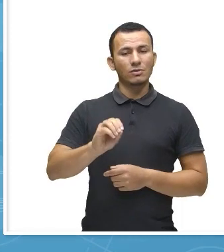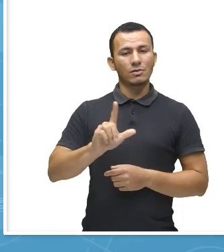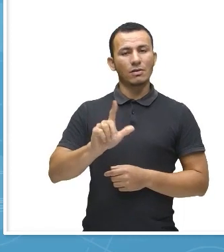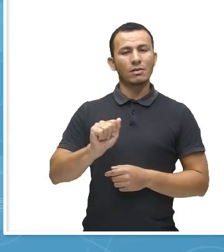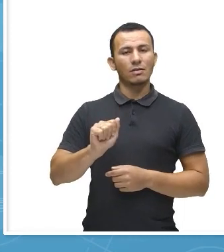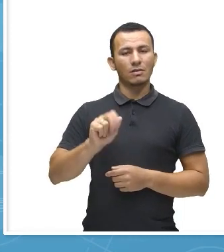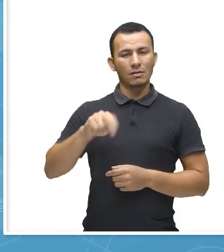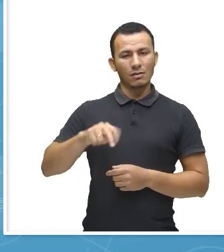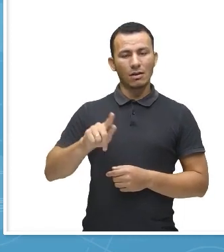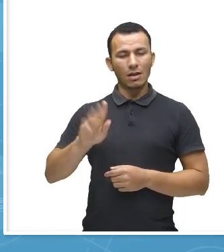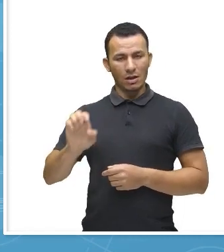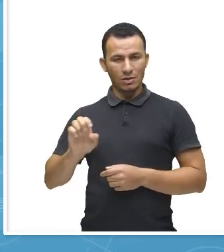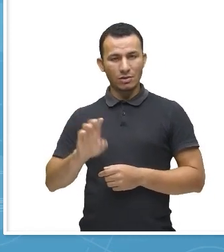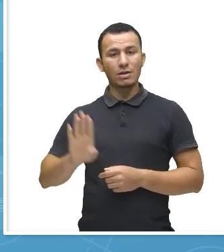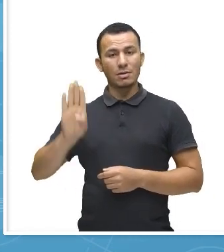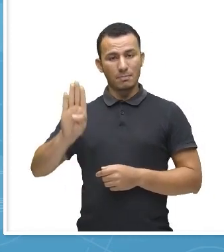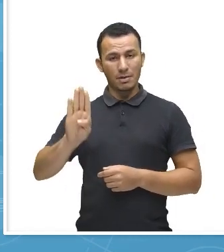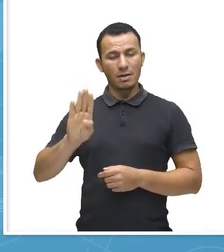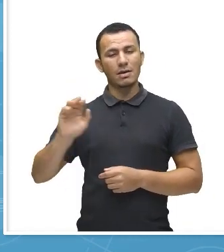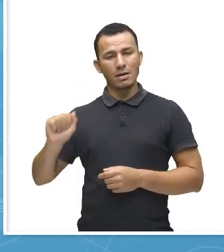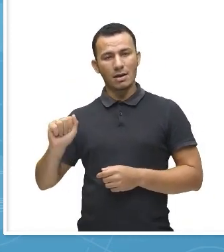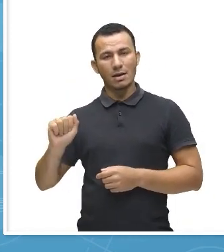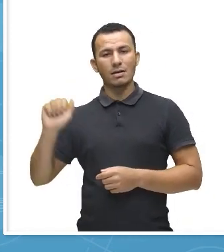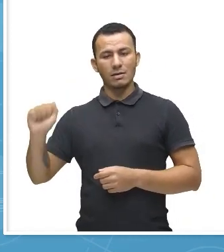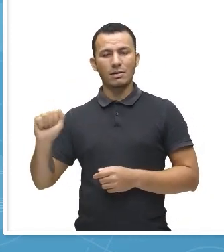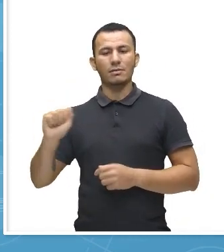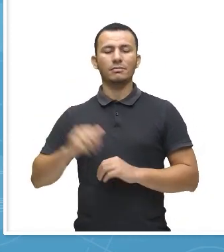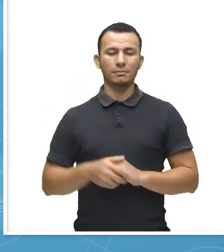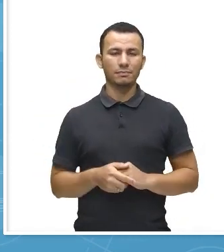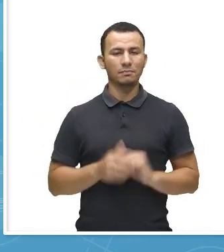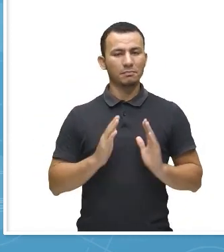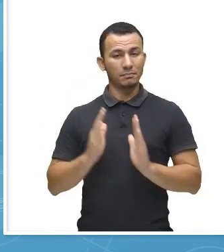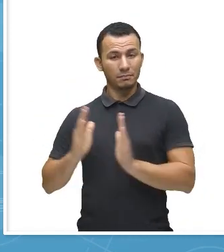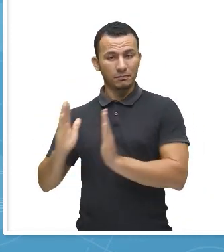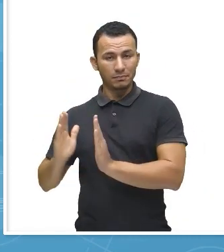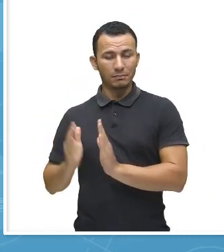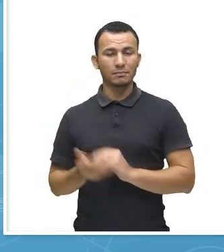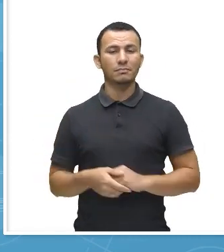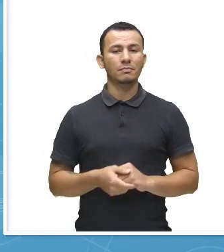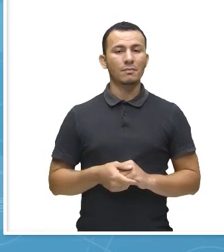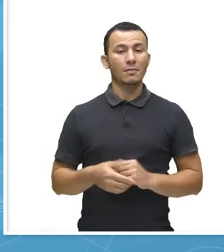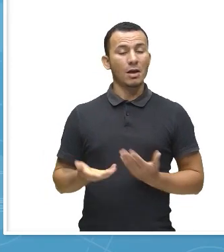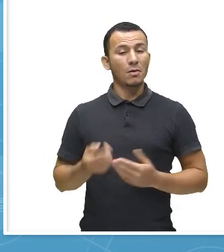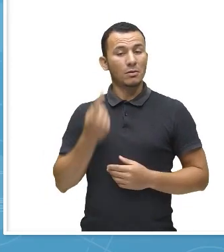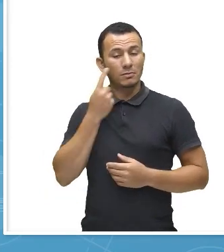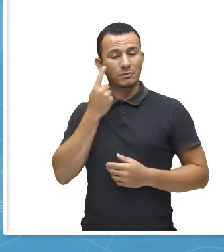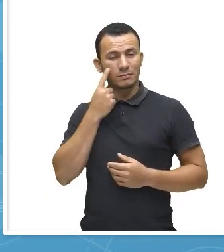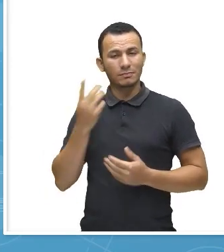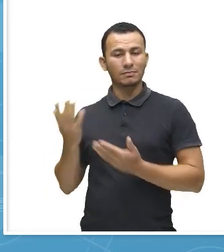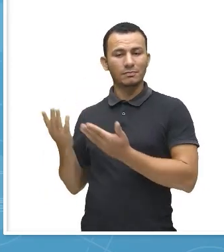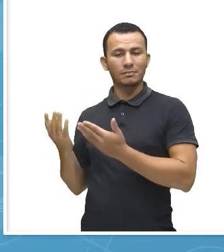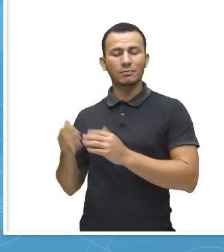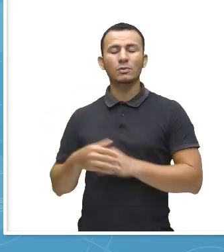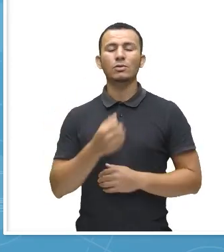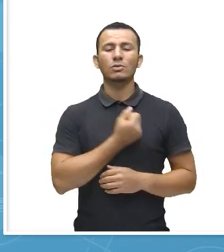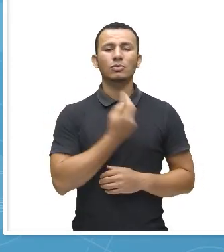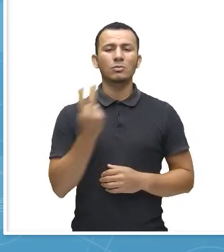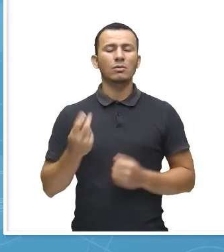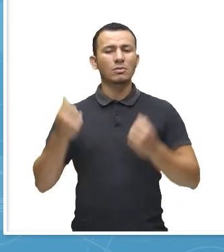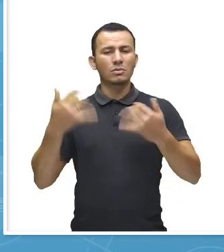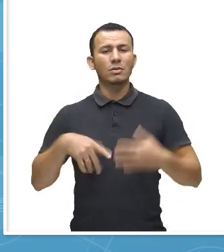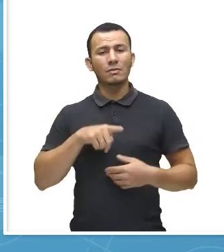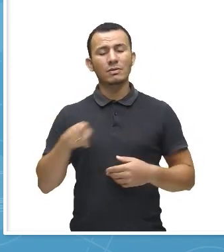Solange respondeu ali B, A e A, nessa sequência. Vamos conferir a nossa questão então? Na nossa questão de número 2, para